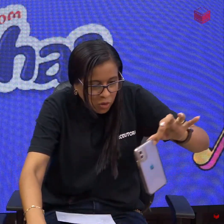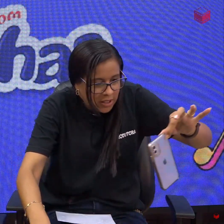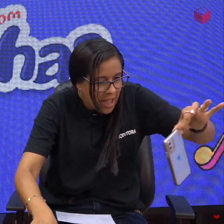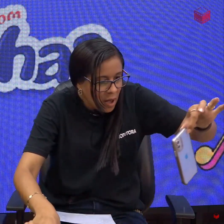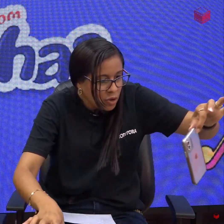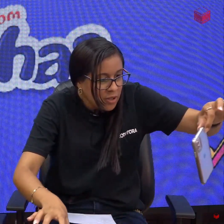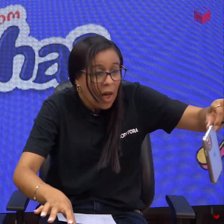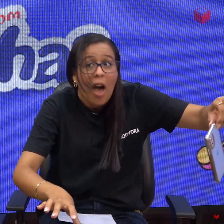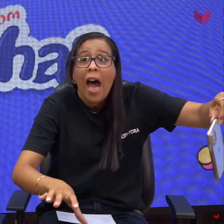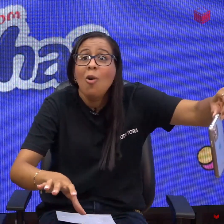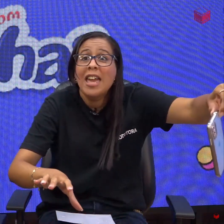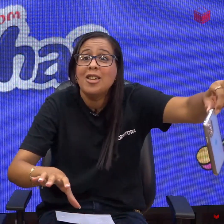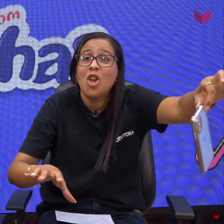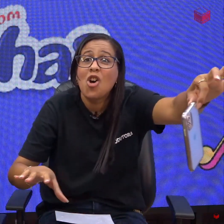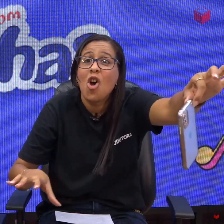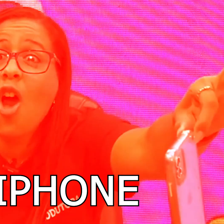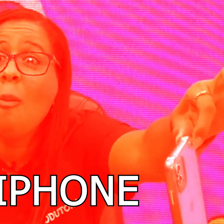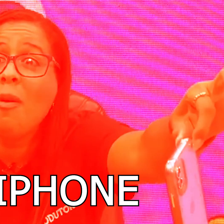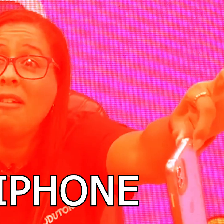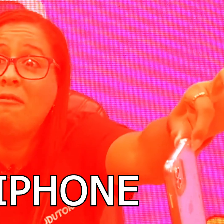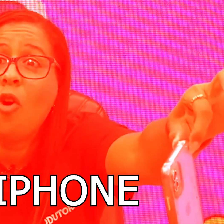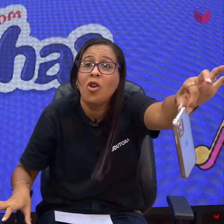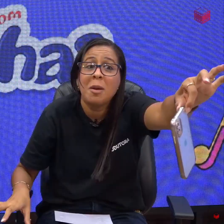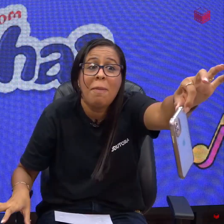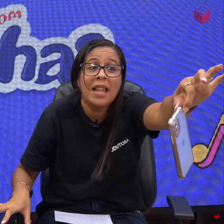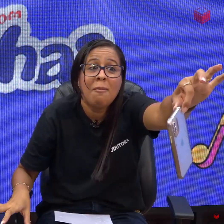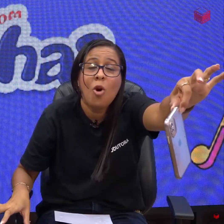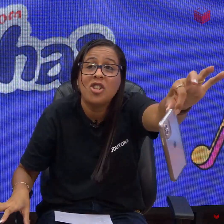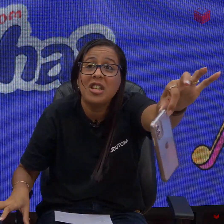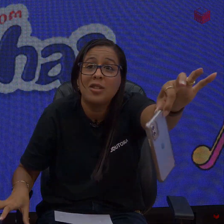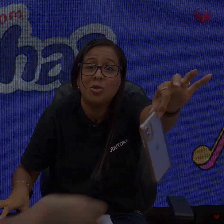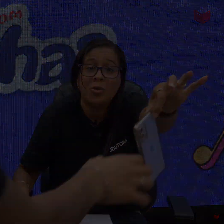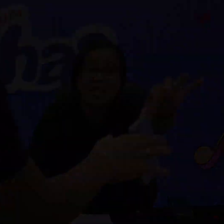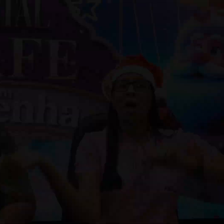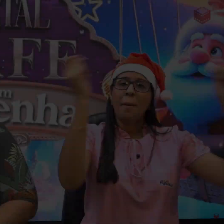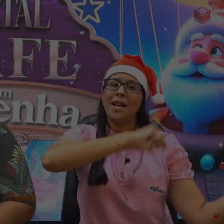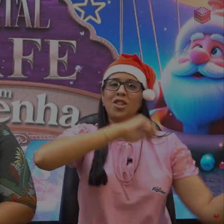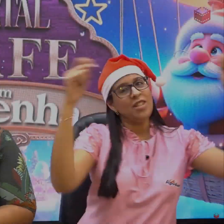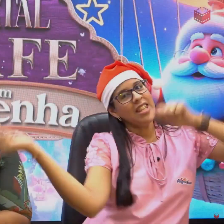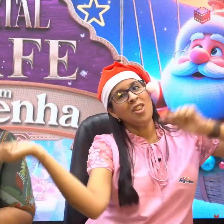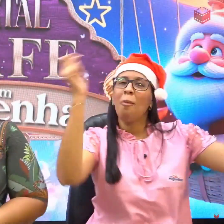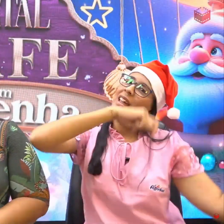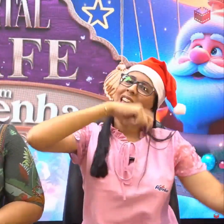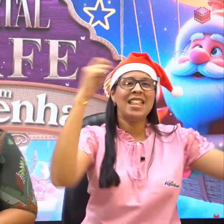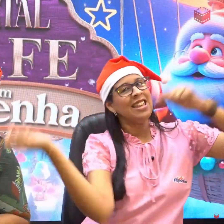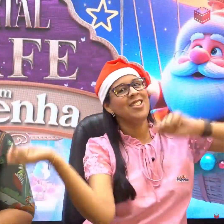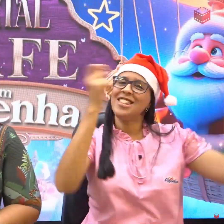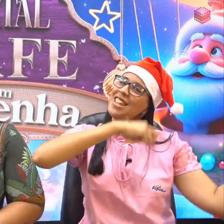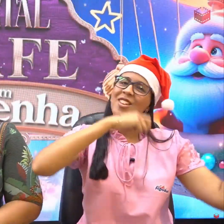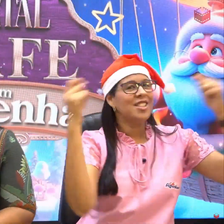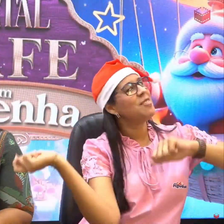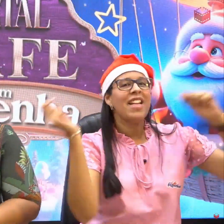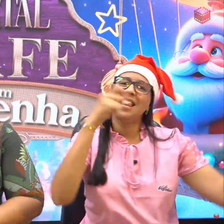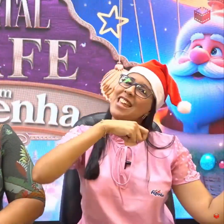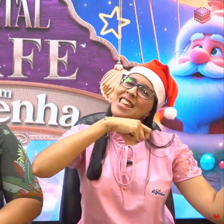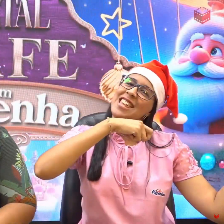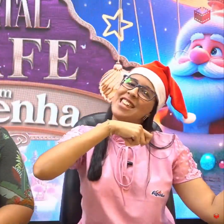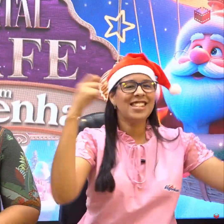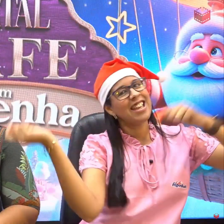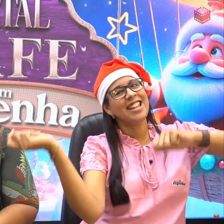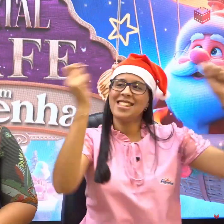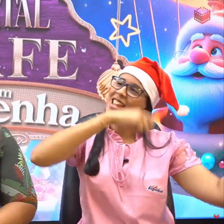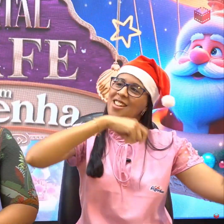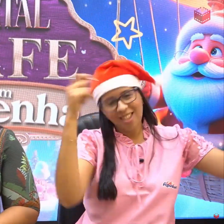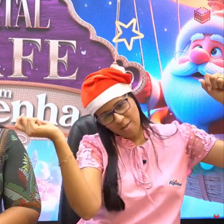Meu Deus do céu. Alguém socorre o meu iPhone, pelo amor de Jesus. Bate o sino pequenino, sino de Belém.